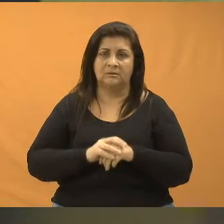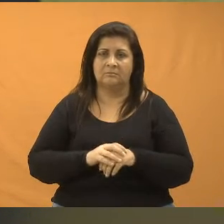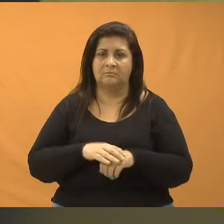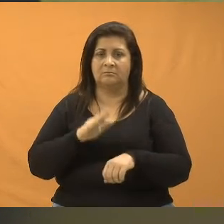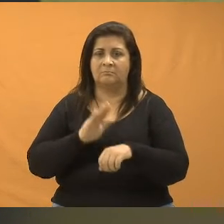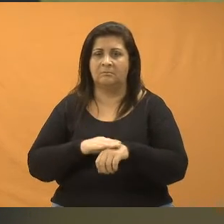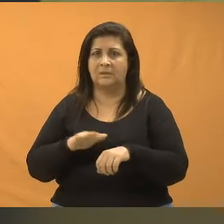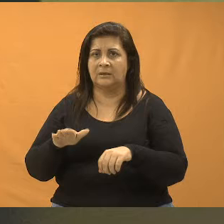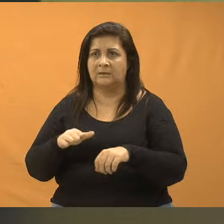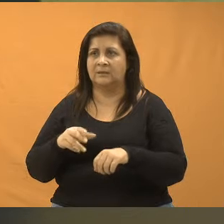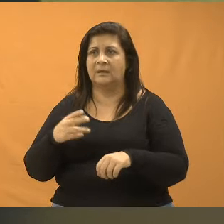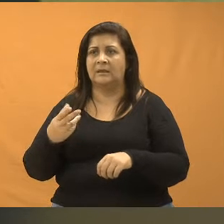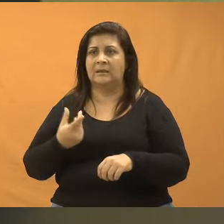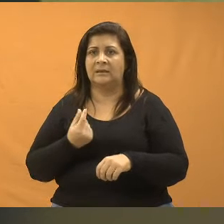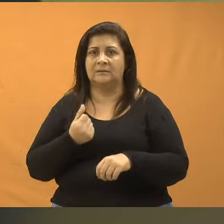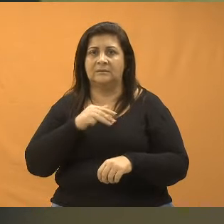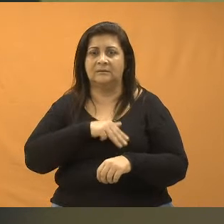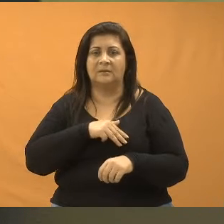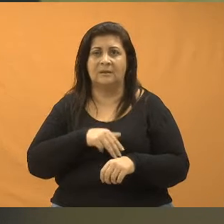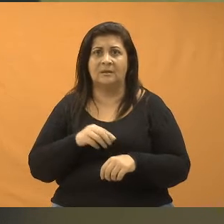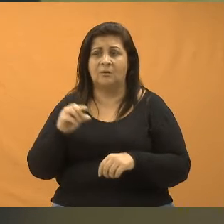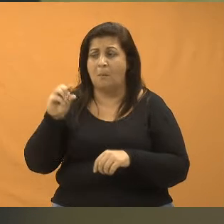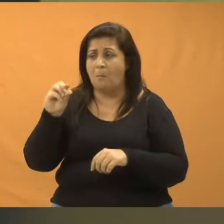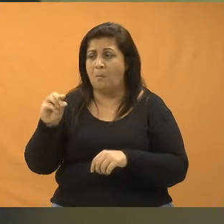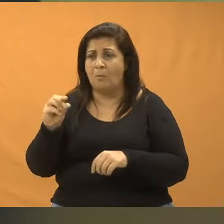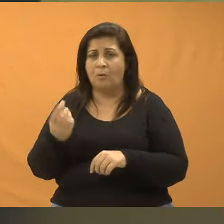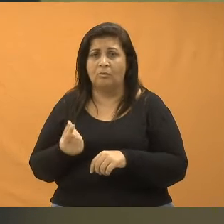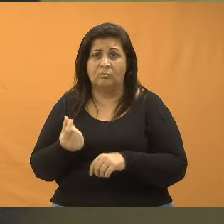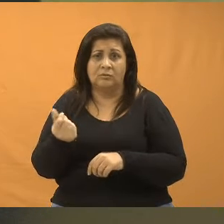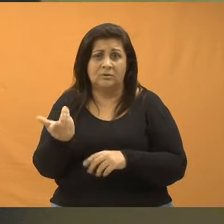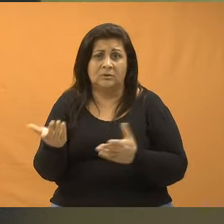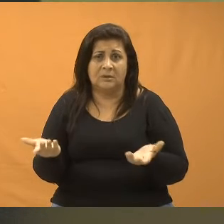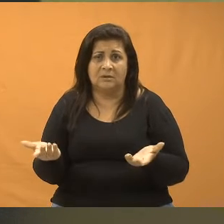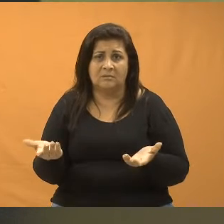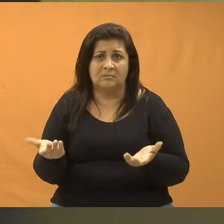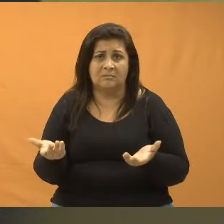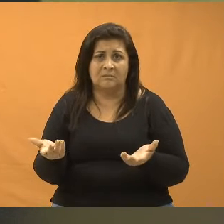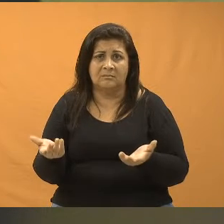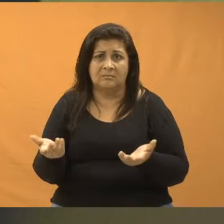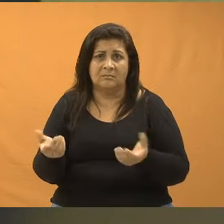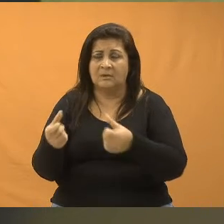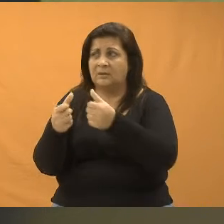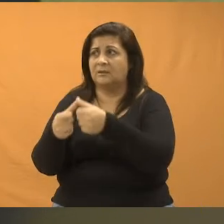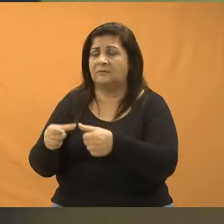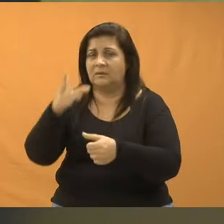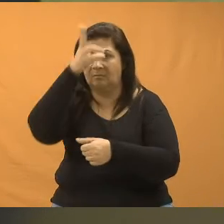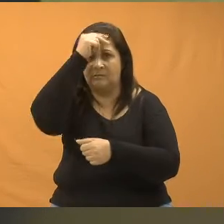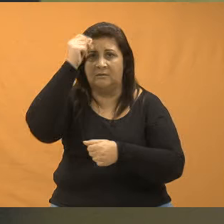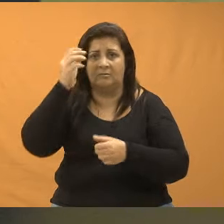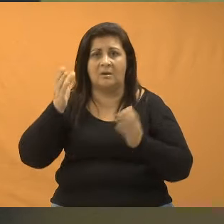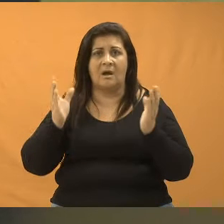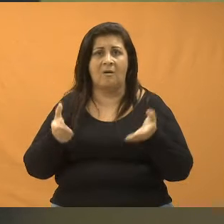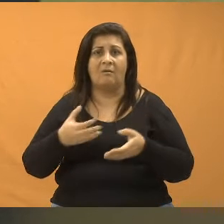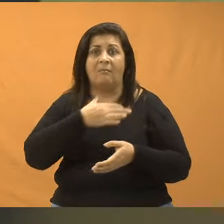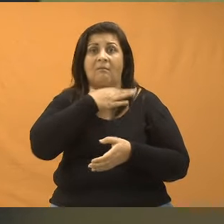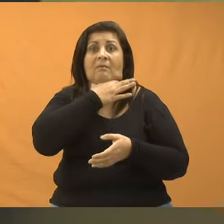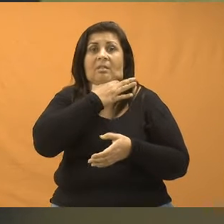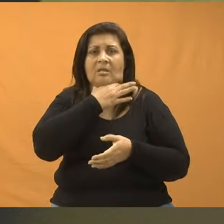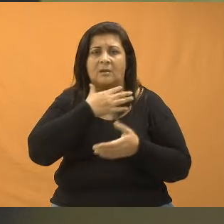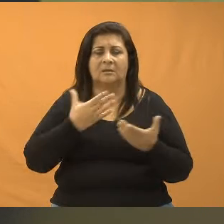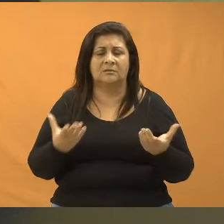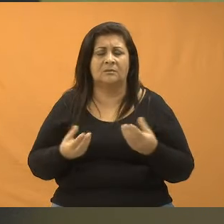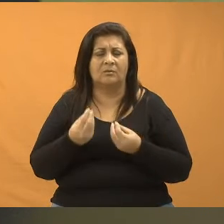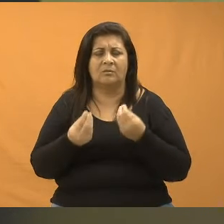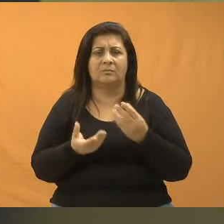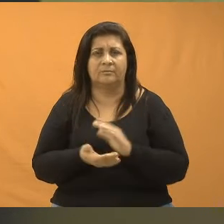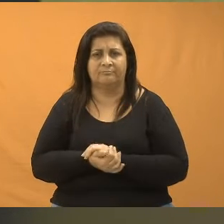custos fixos de salário, sobra pouquíssimo para investimento. E no momento de crise, como a gente está vivendo, onde você tem uma retração de